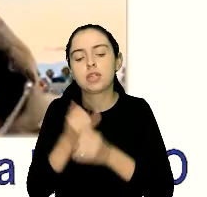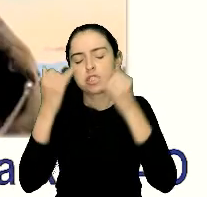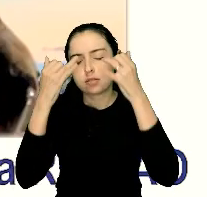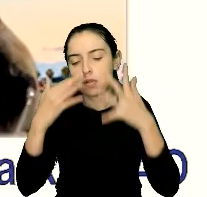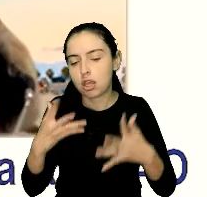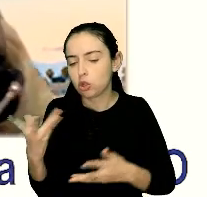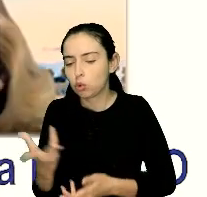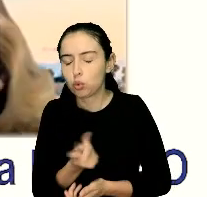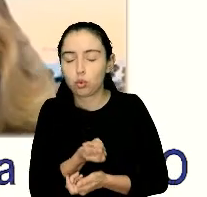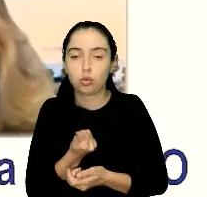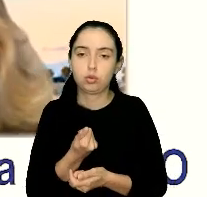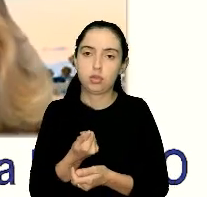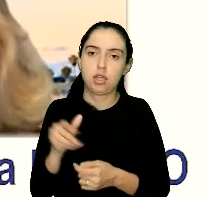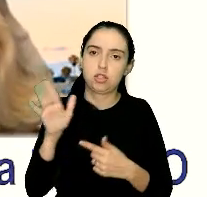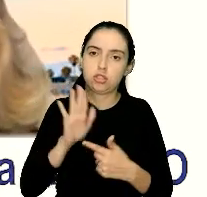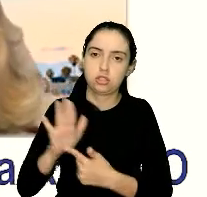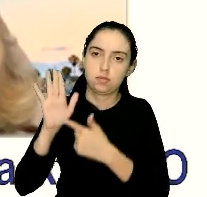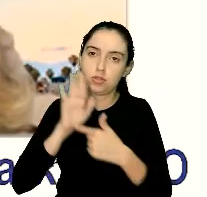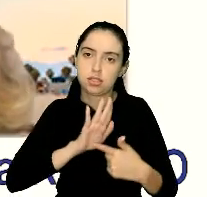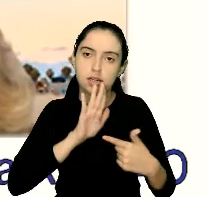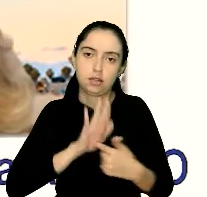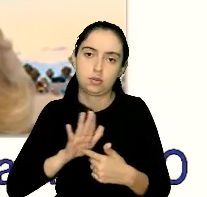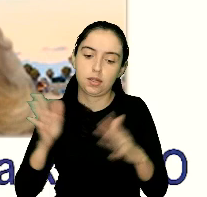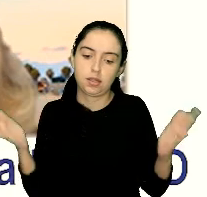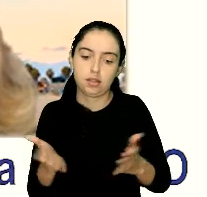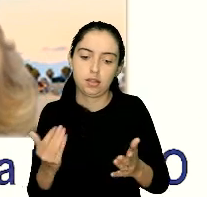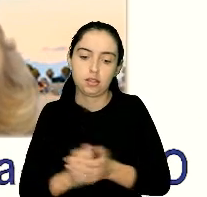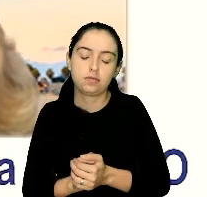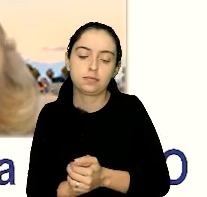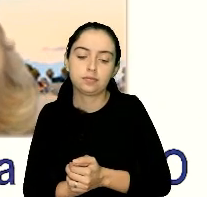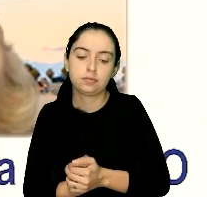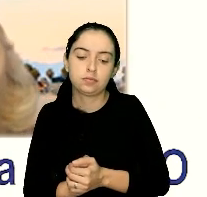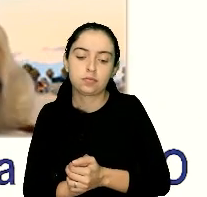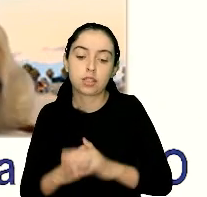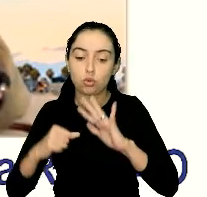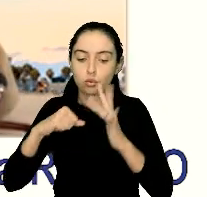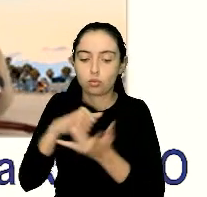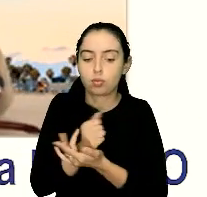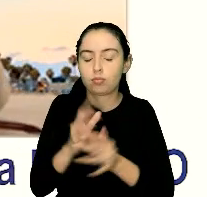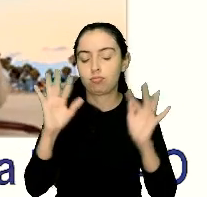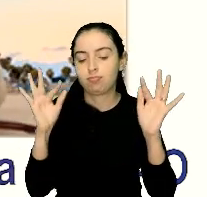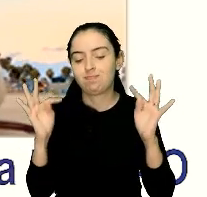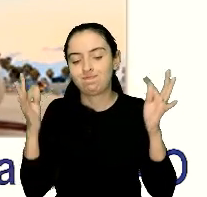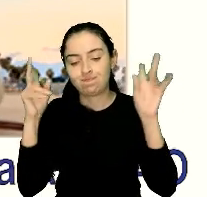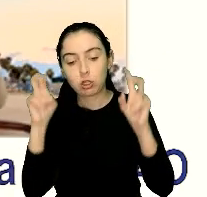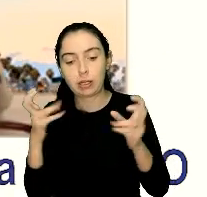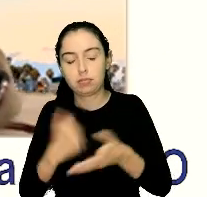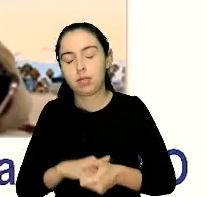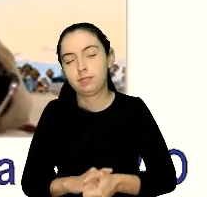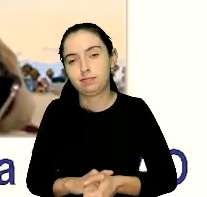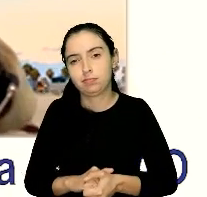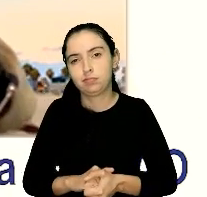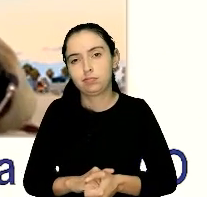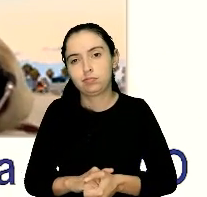que a gente tem abordado aqui no contexto da pandemia. E a gente, por